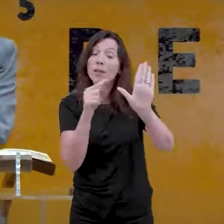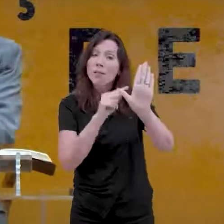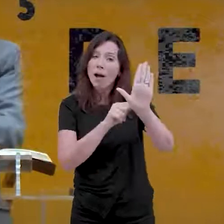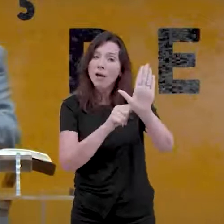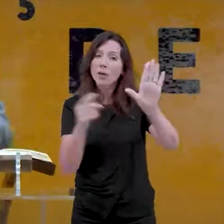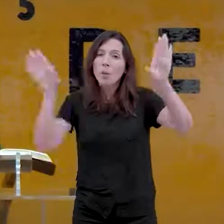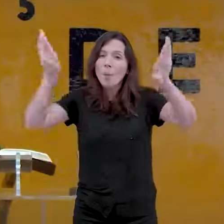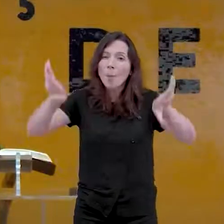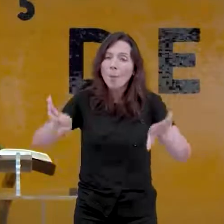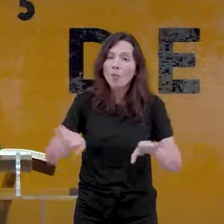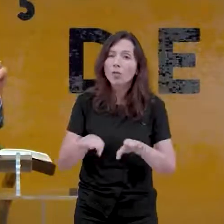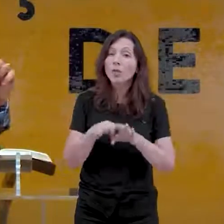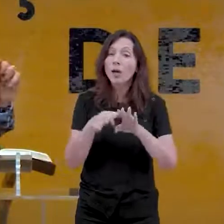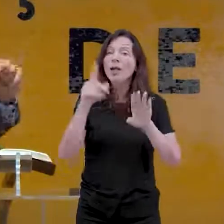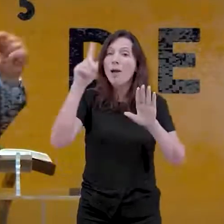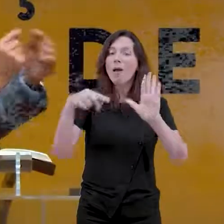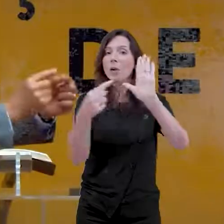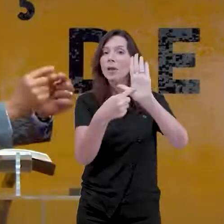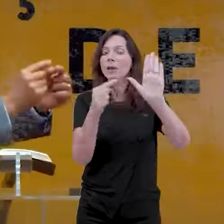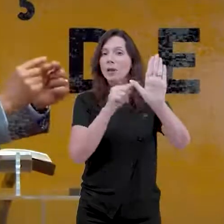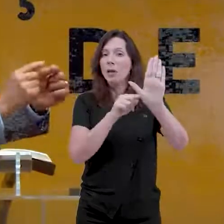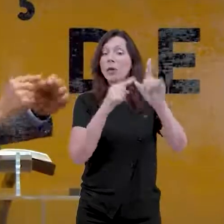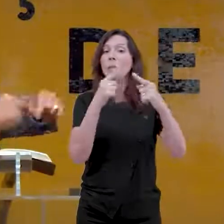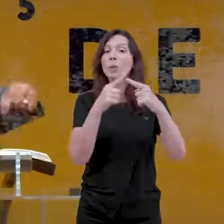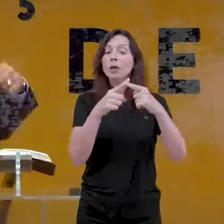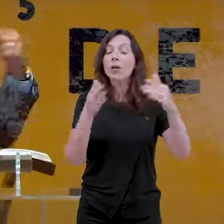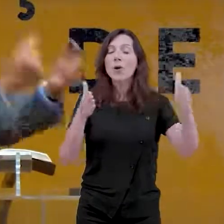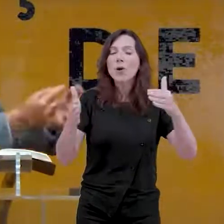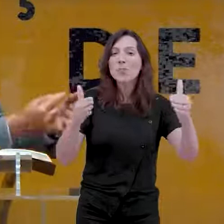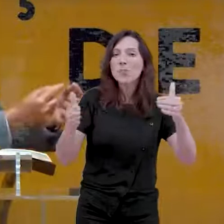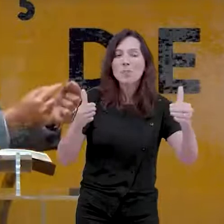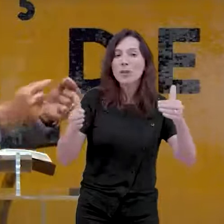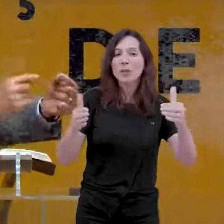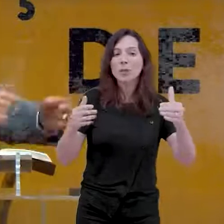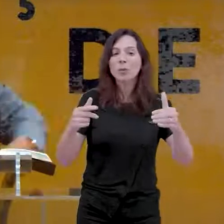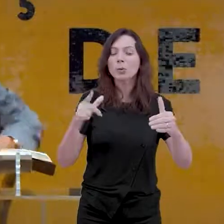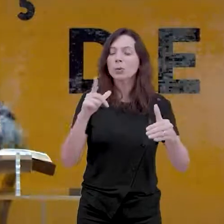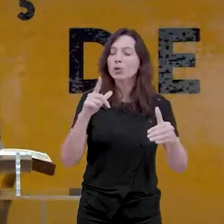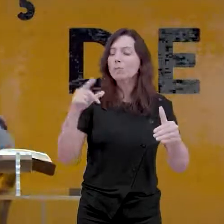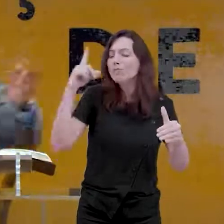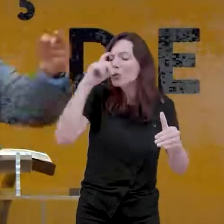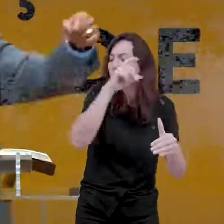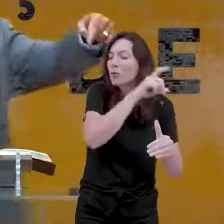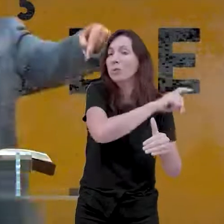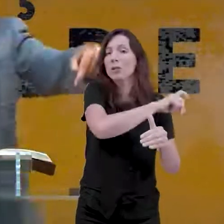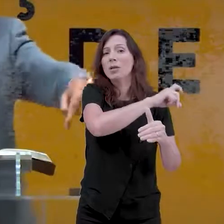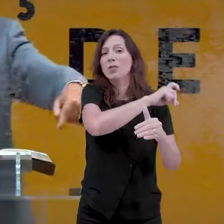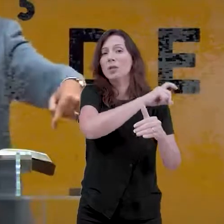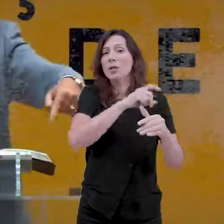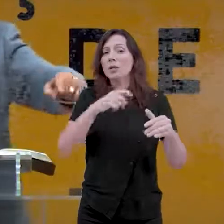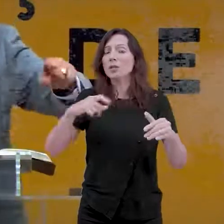por esse vale árido, Deus renova as suas forças, Deus restaura a sua alegria, Deus renova a sua paz,